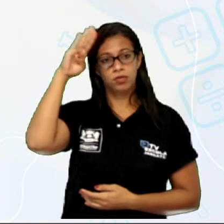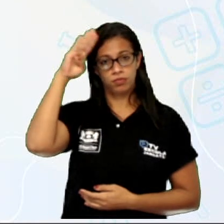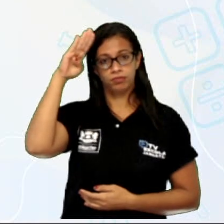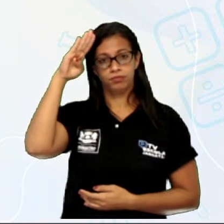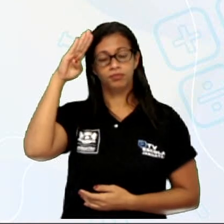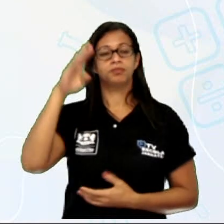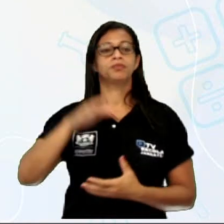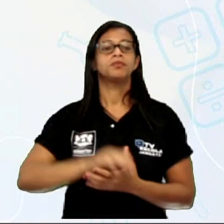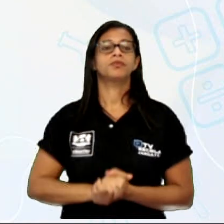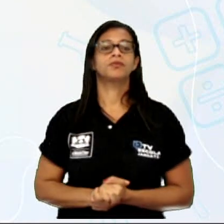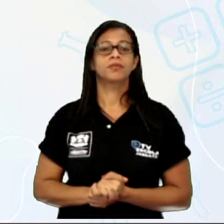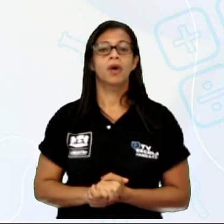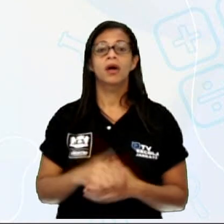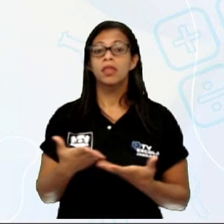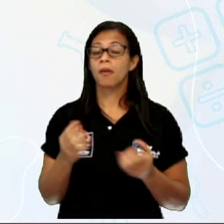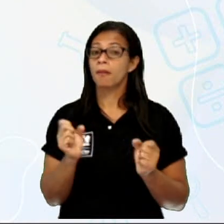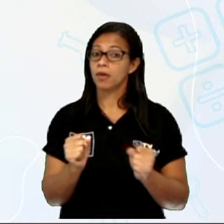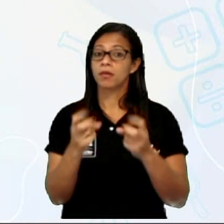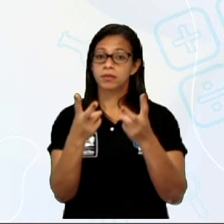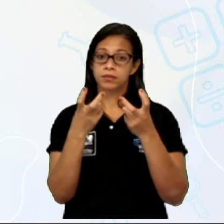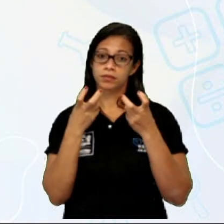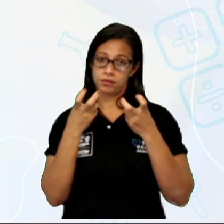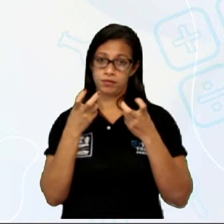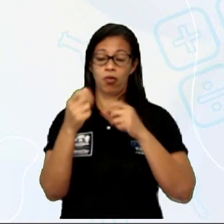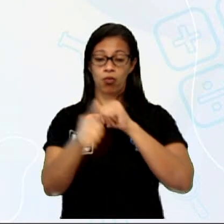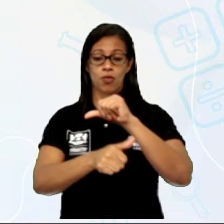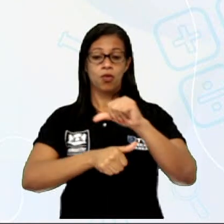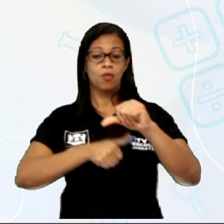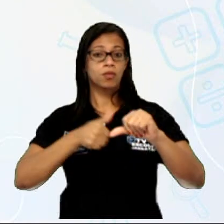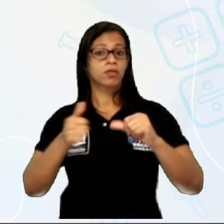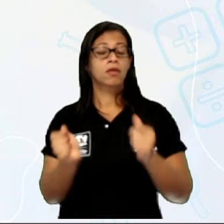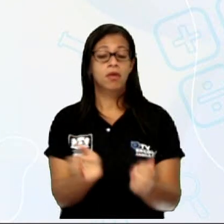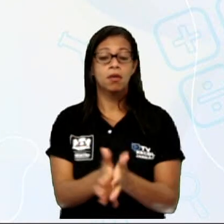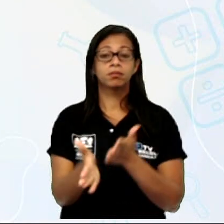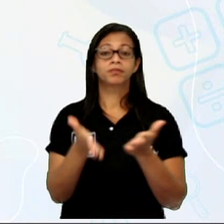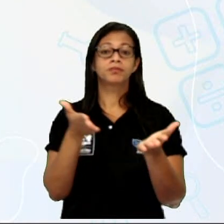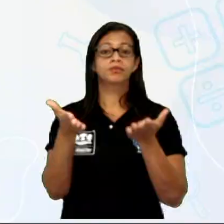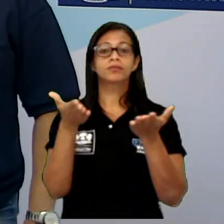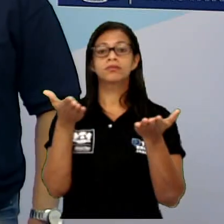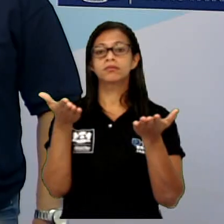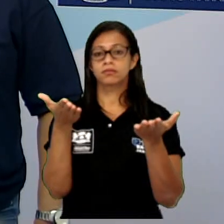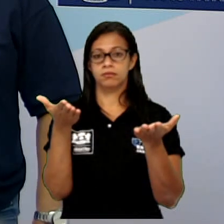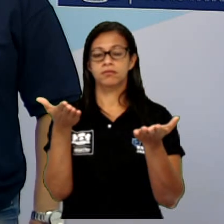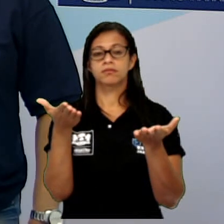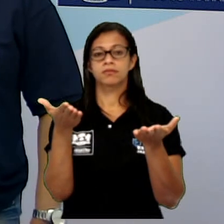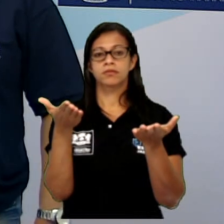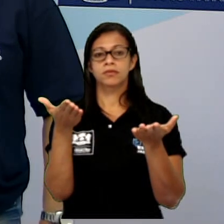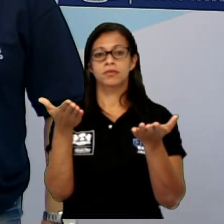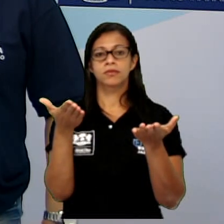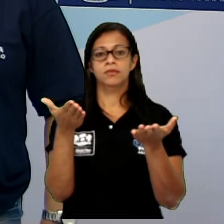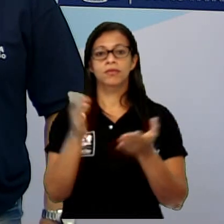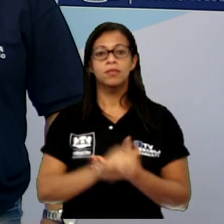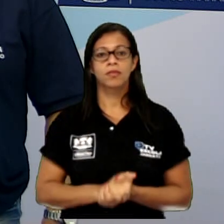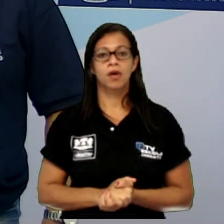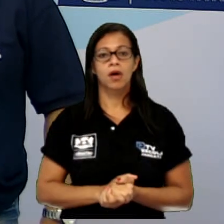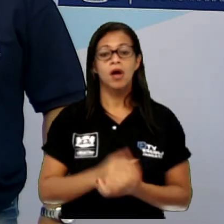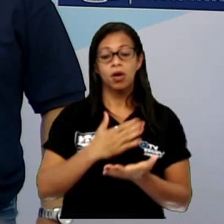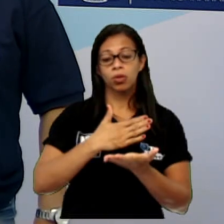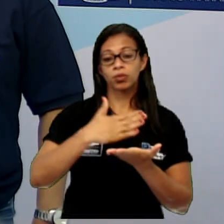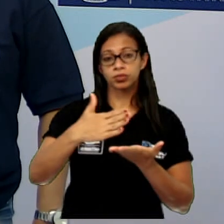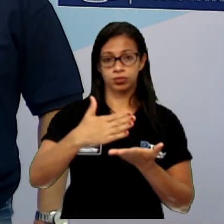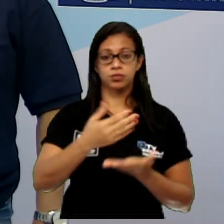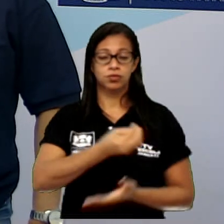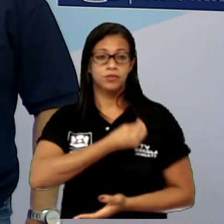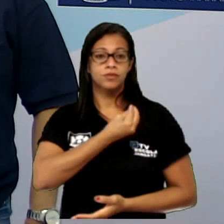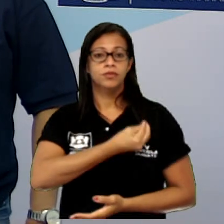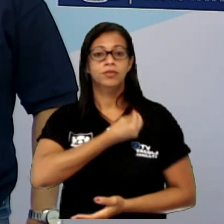Então, a gente pode perceber que foi realmente uma ascensão assim, impressionante nos seus primeiros anos de vida. Né?